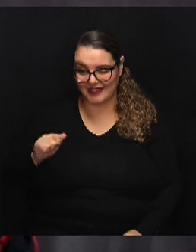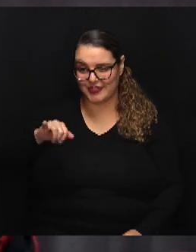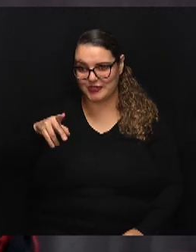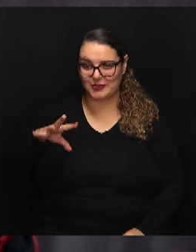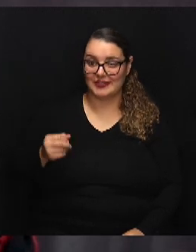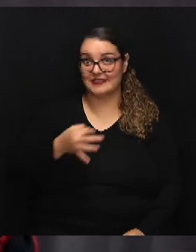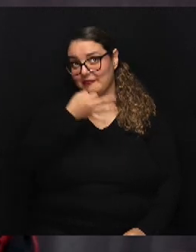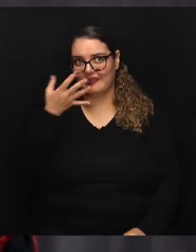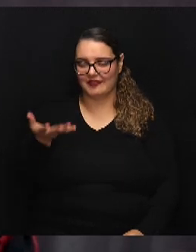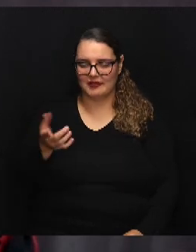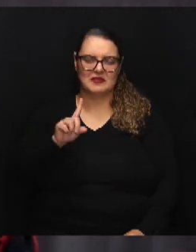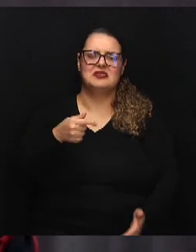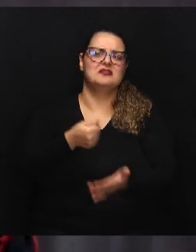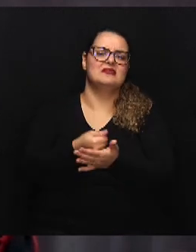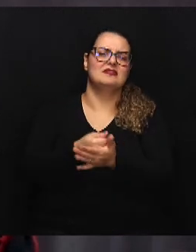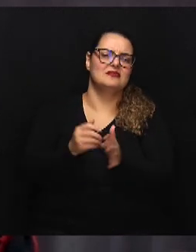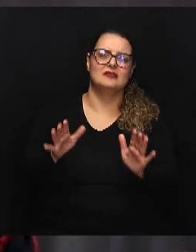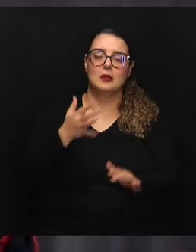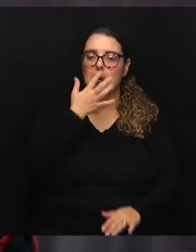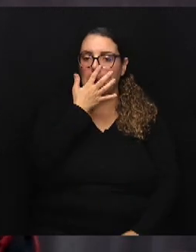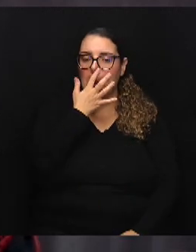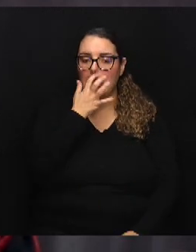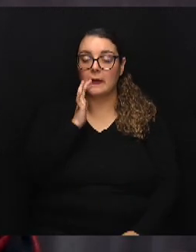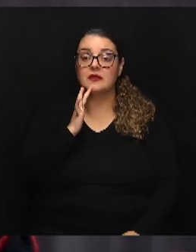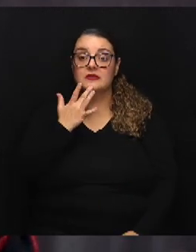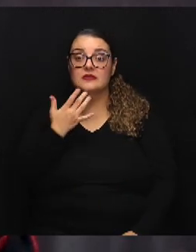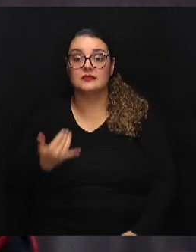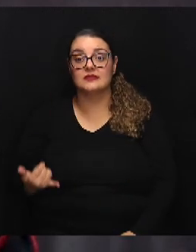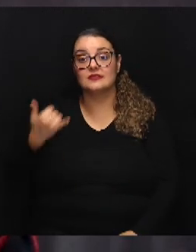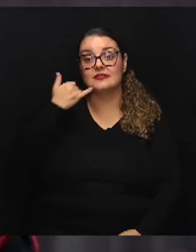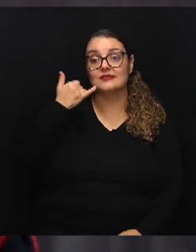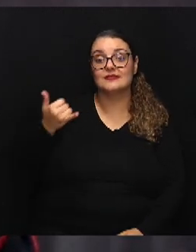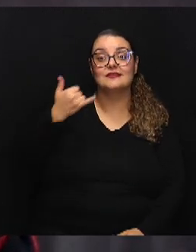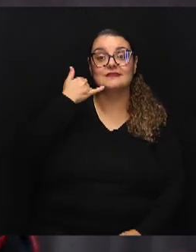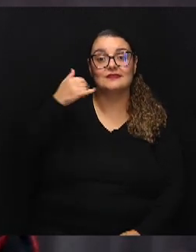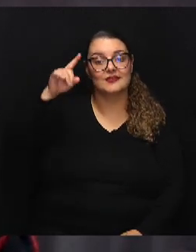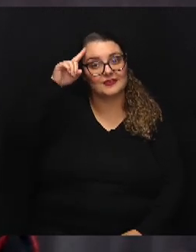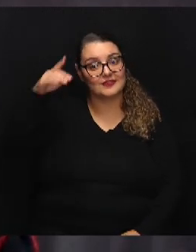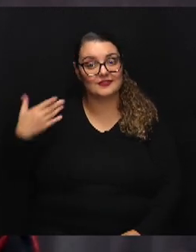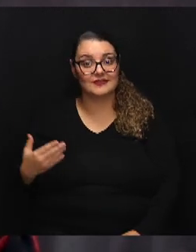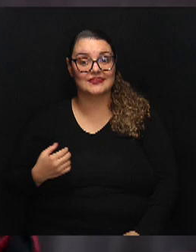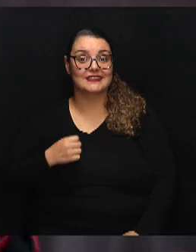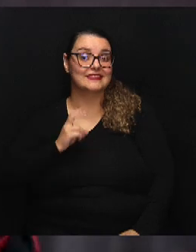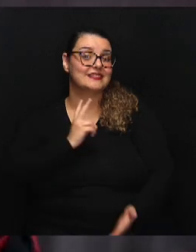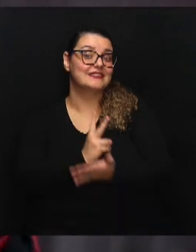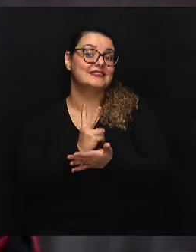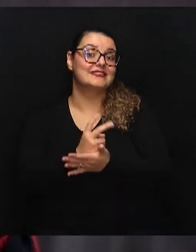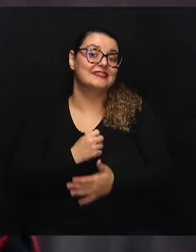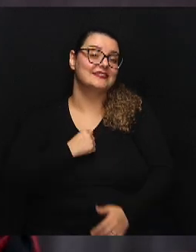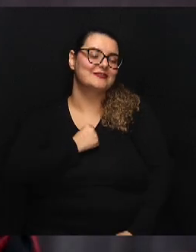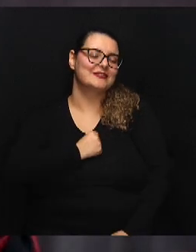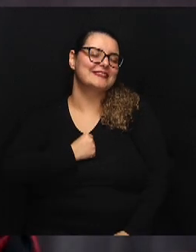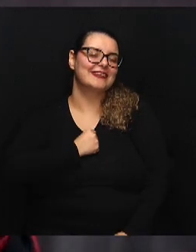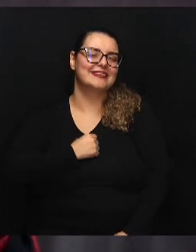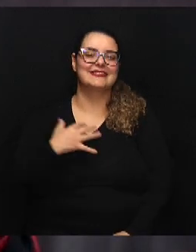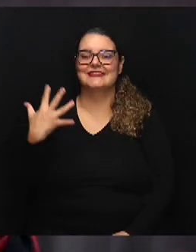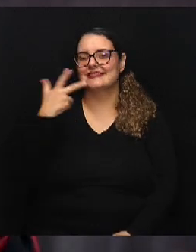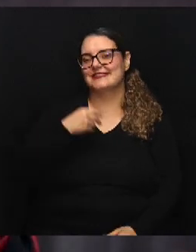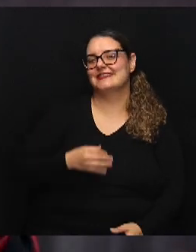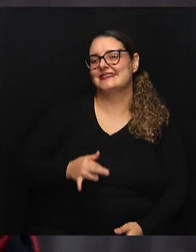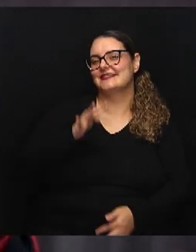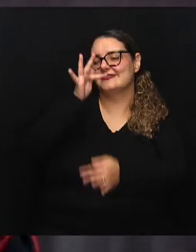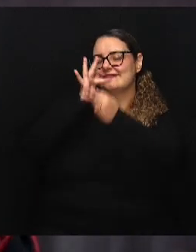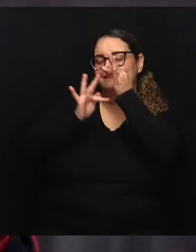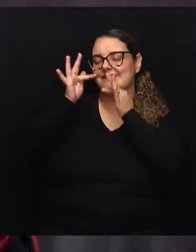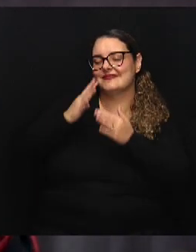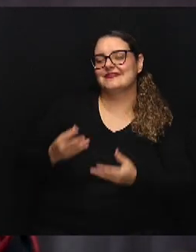chega a ser uma exigência. De preferência que ligue todos os dias, sempre morrendo de saudade. Seria lindo se ele me desse rosas